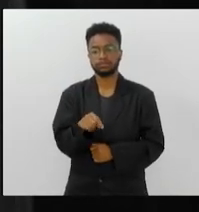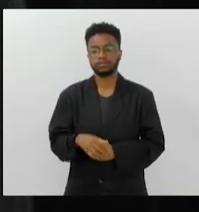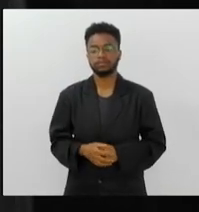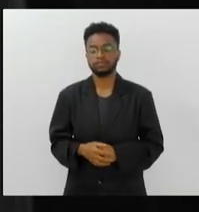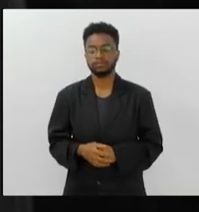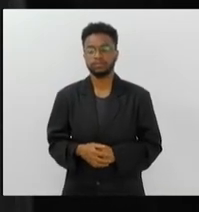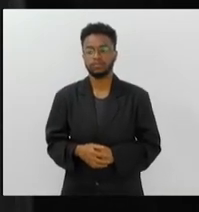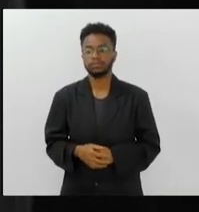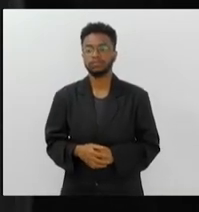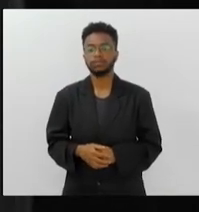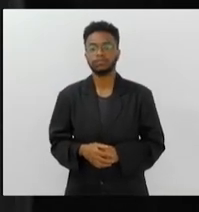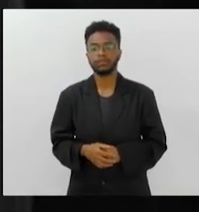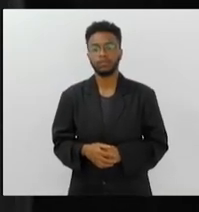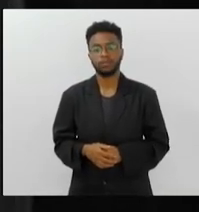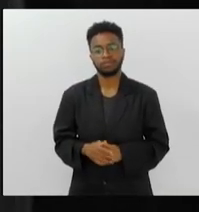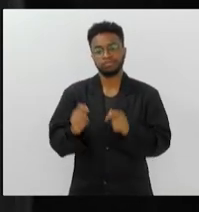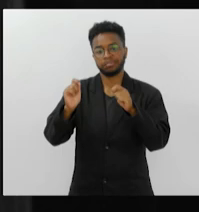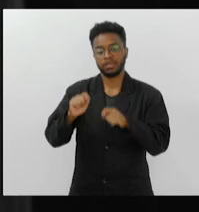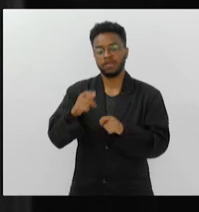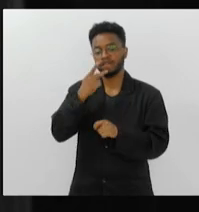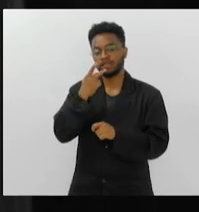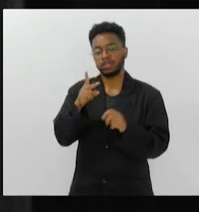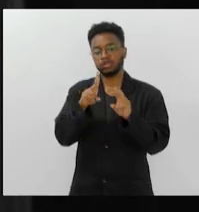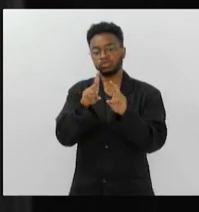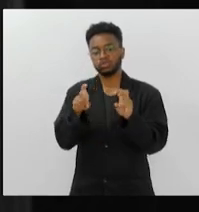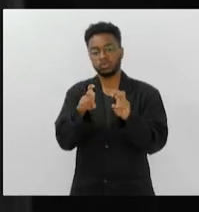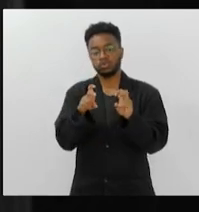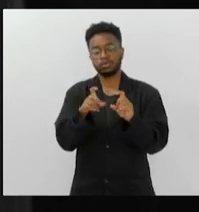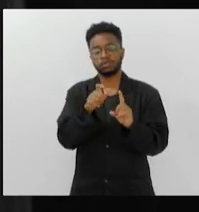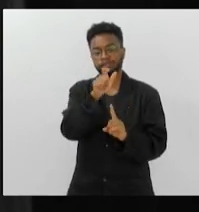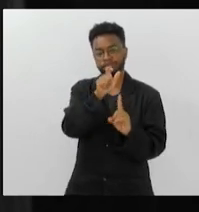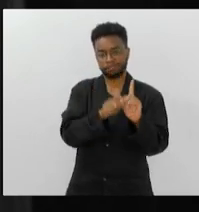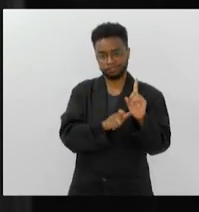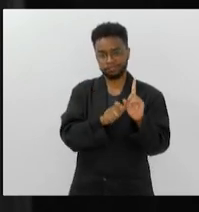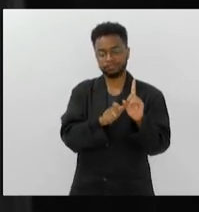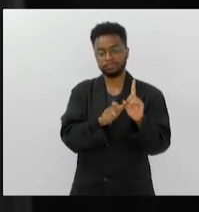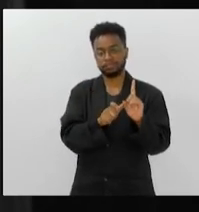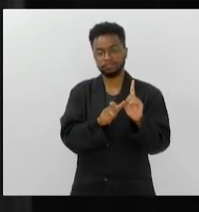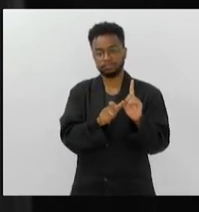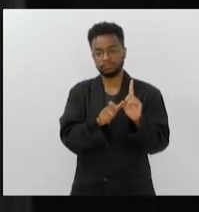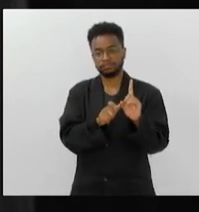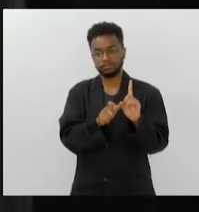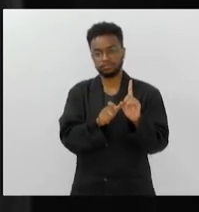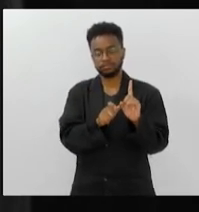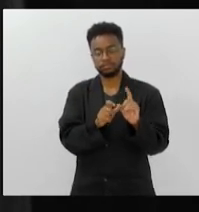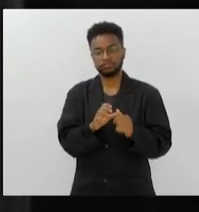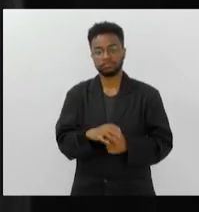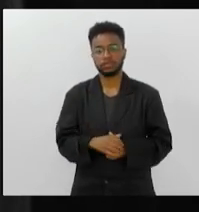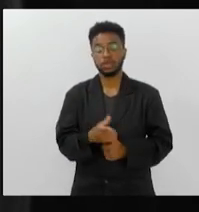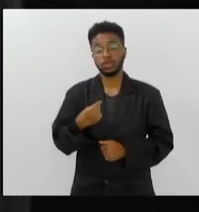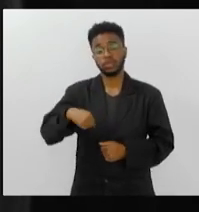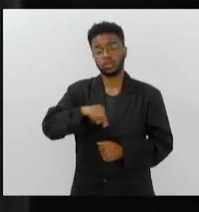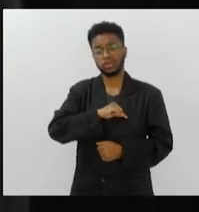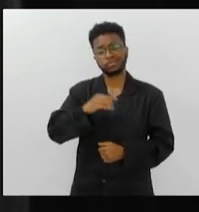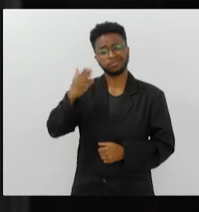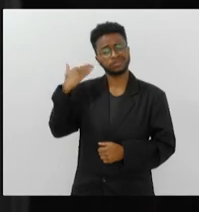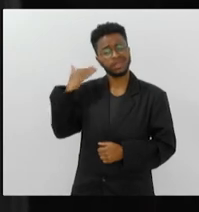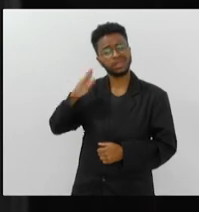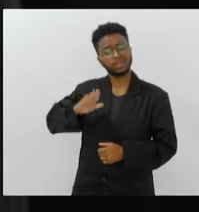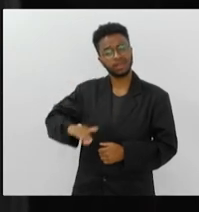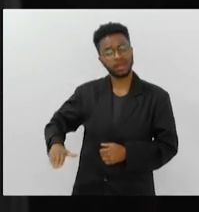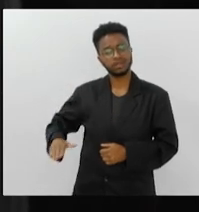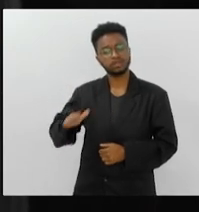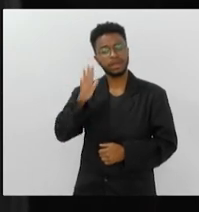a palavra para falar de uma pessoa que todos nós, quando nós somos crianças, né,